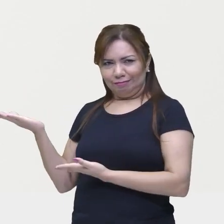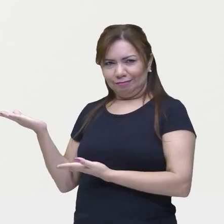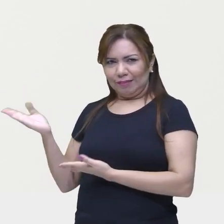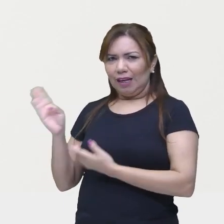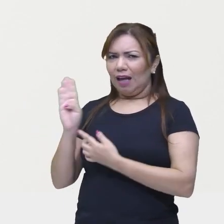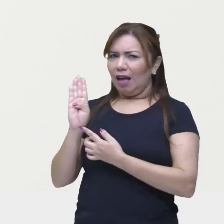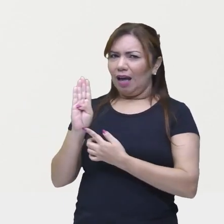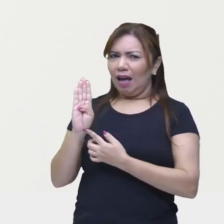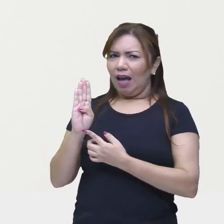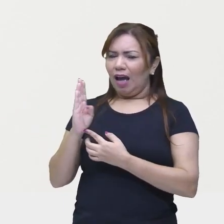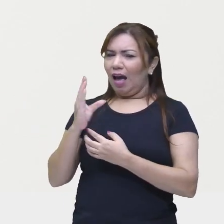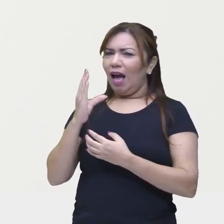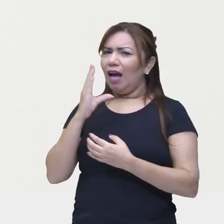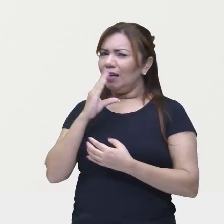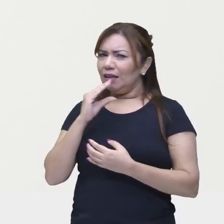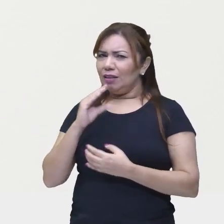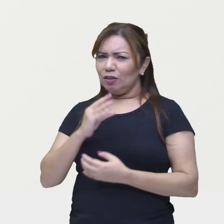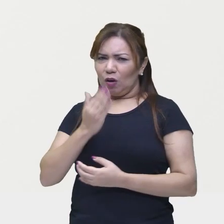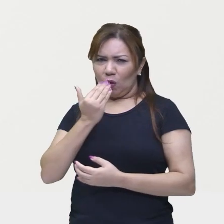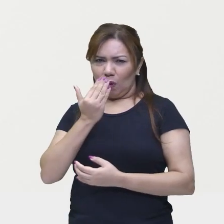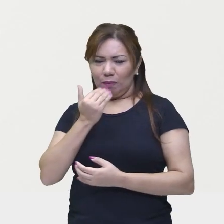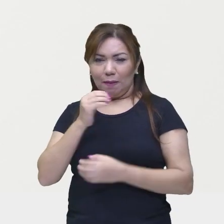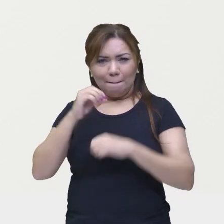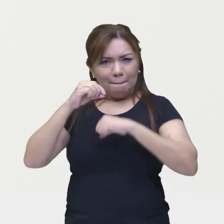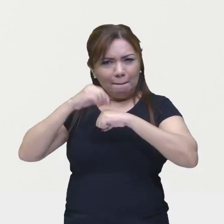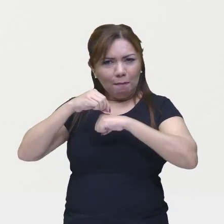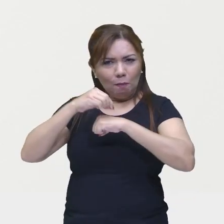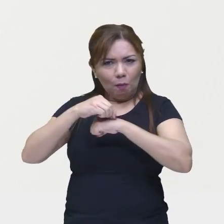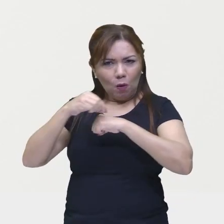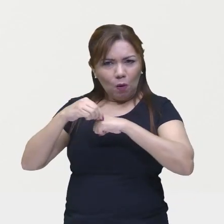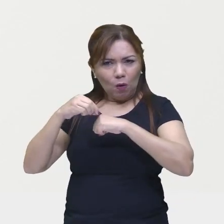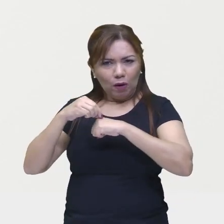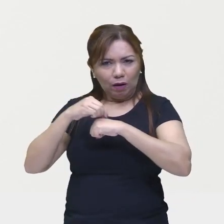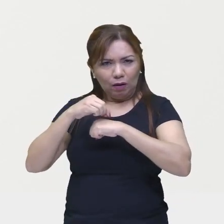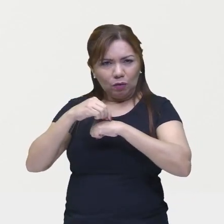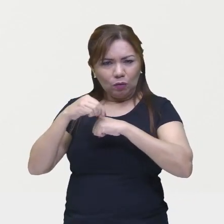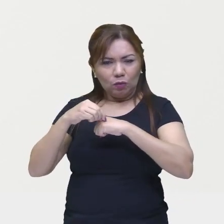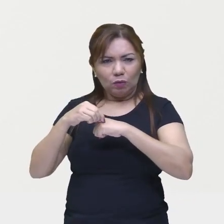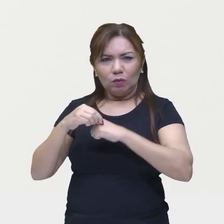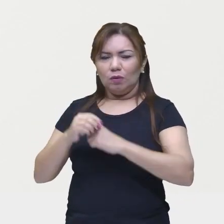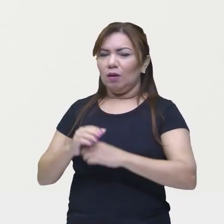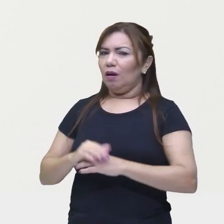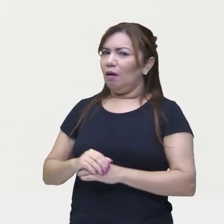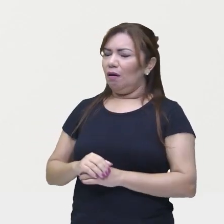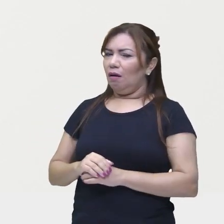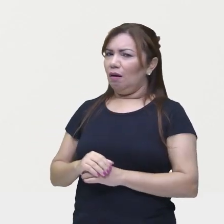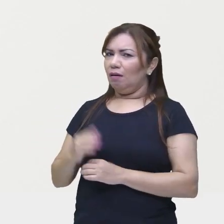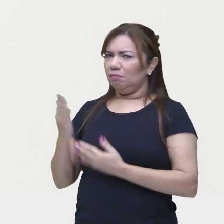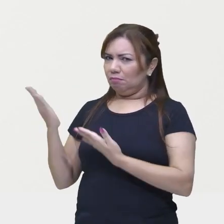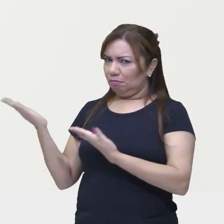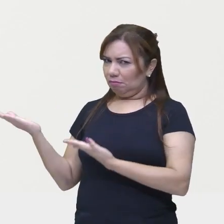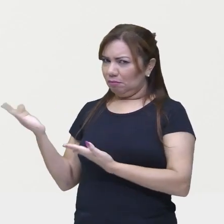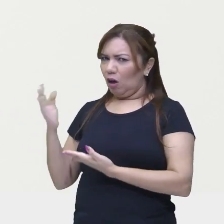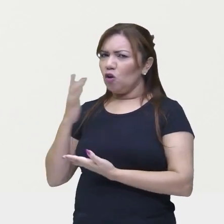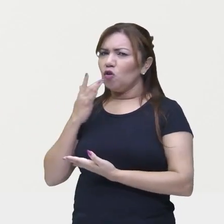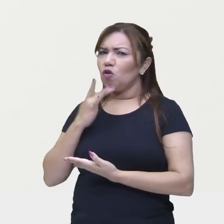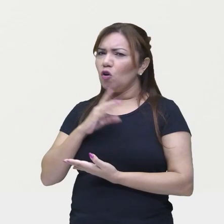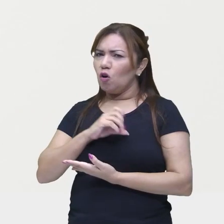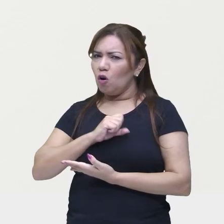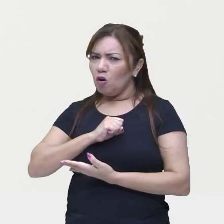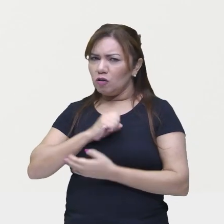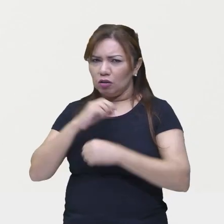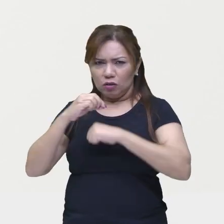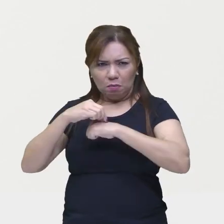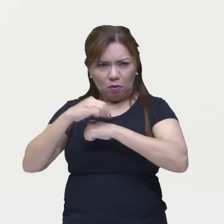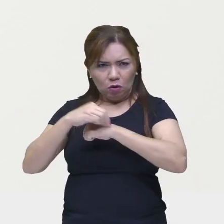comendo morango. Letra C. A criança gosta de morango. Ou letra